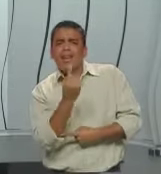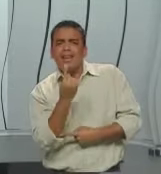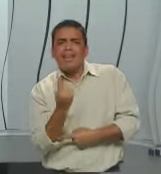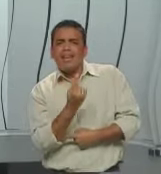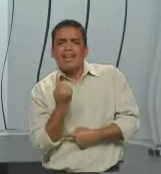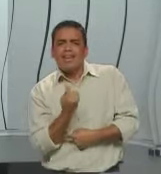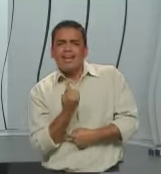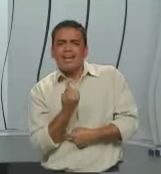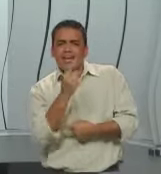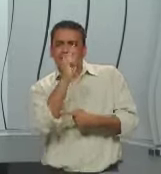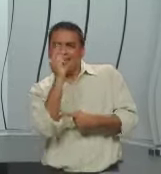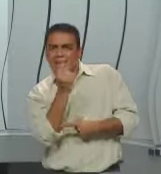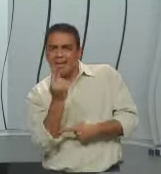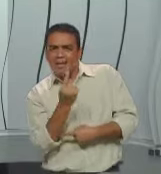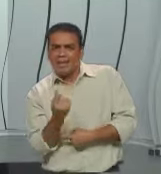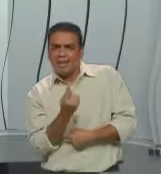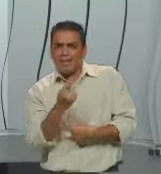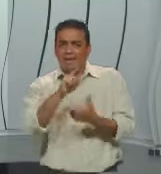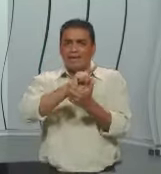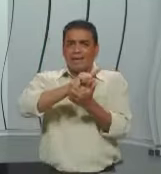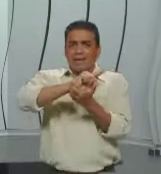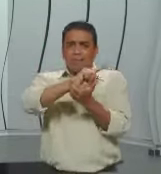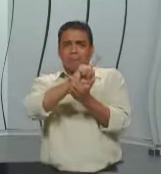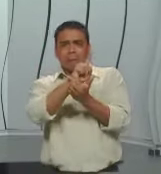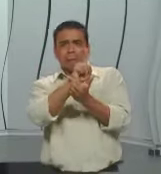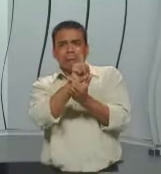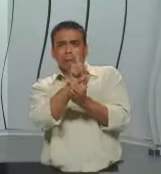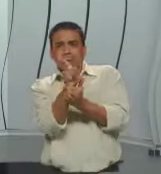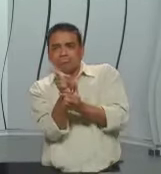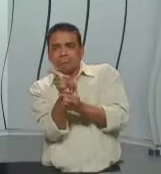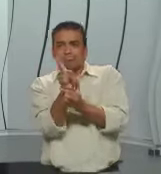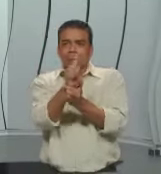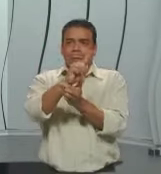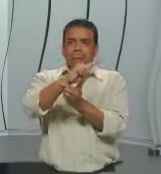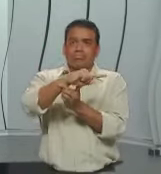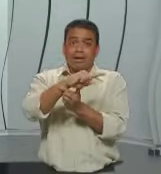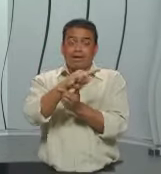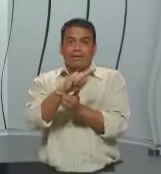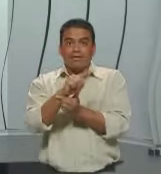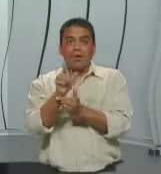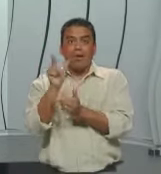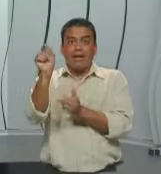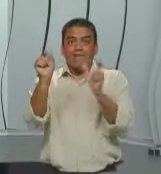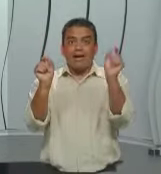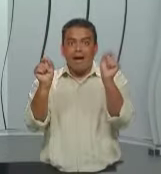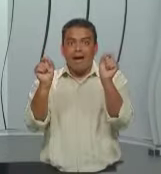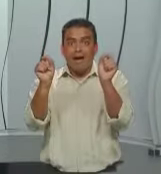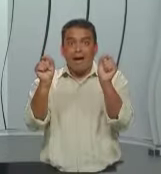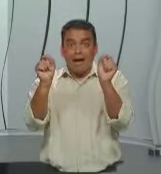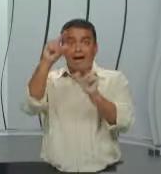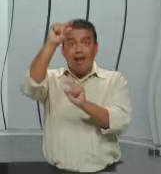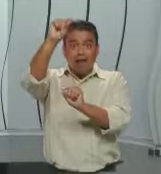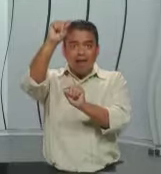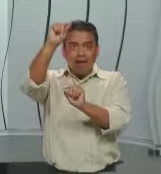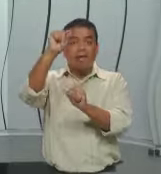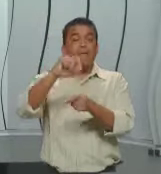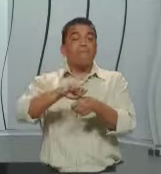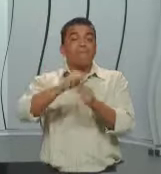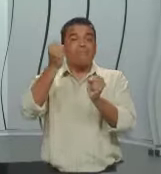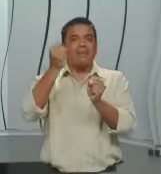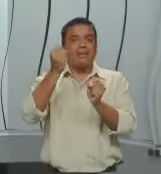poder fazer o movimento do ponteiro para lá ou para cá. E se você ligasse um amperímetro em paralelo, ele automaticamente ele